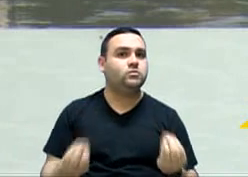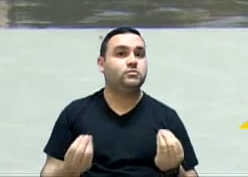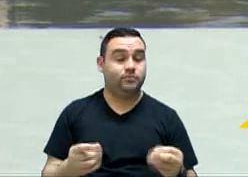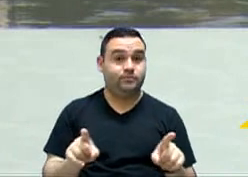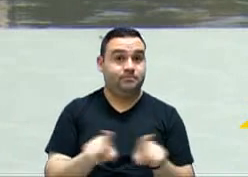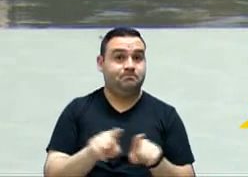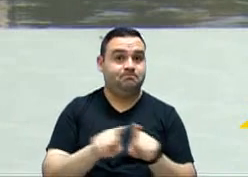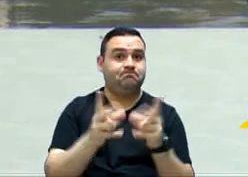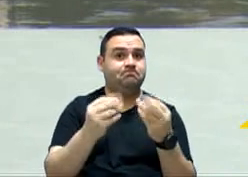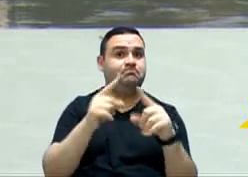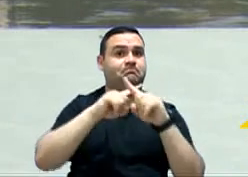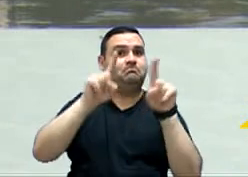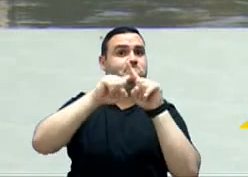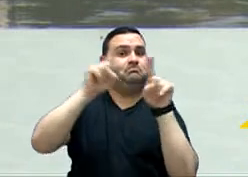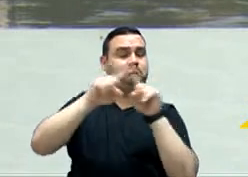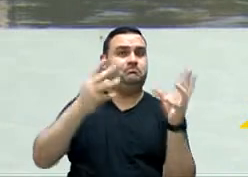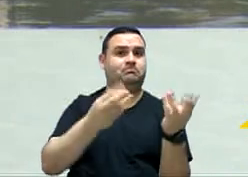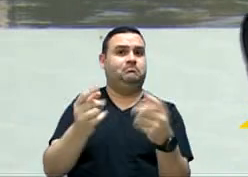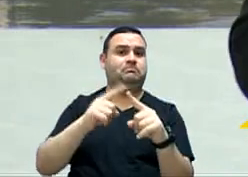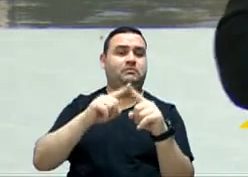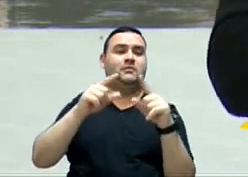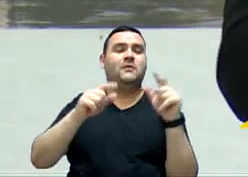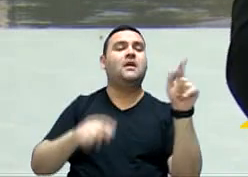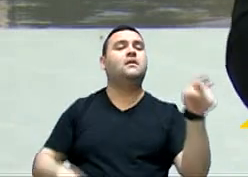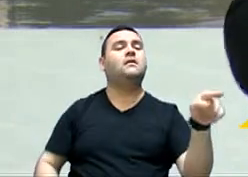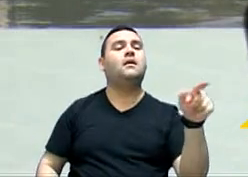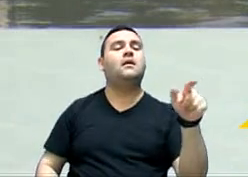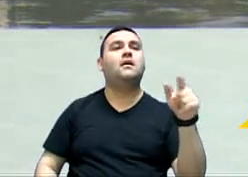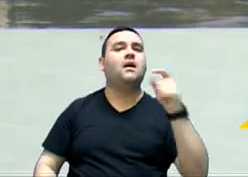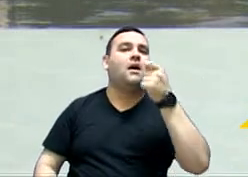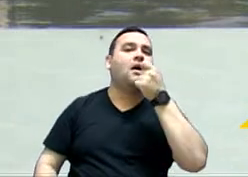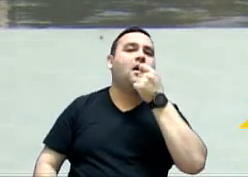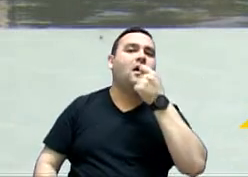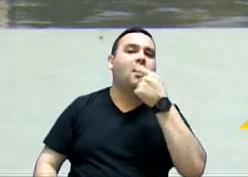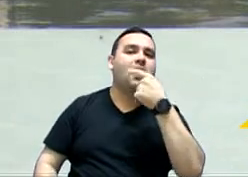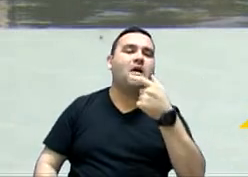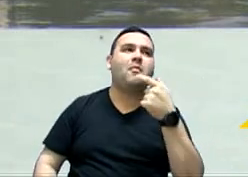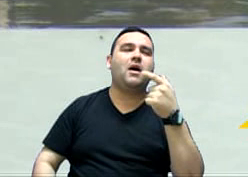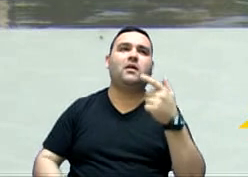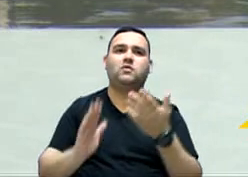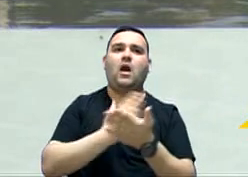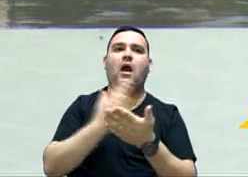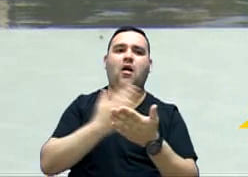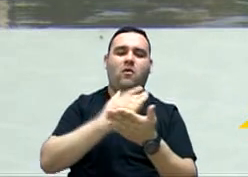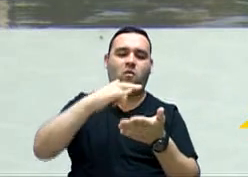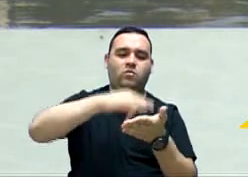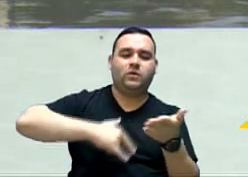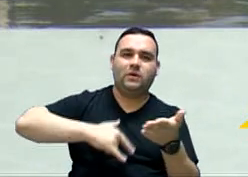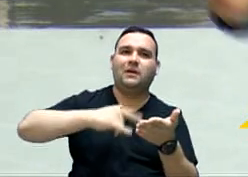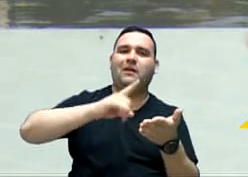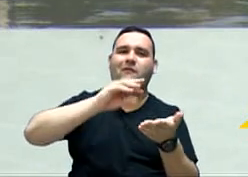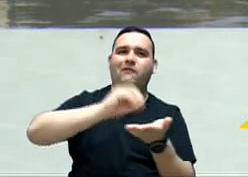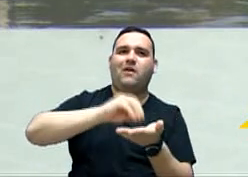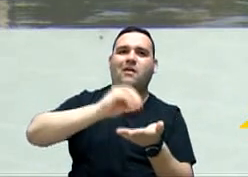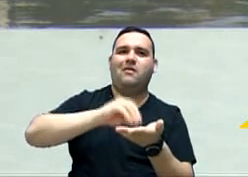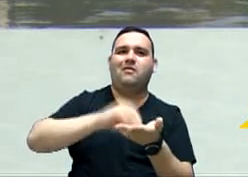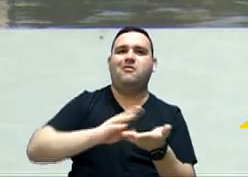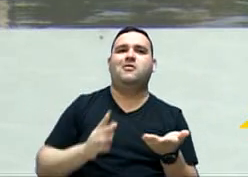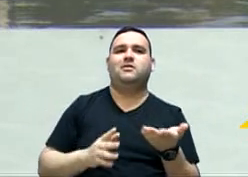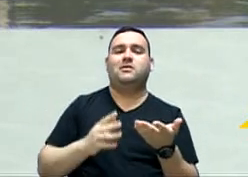gente recebe muitas reclamações daqueles remédios controlados que está faltando,